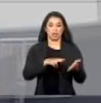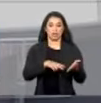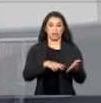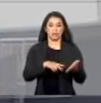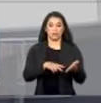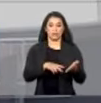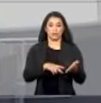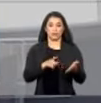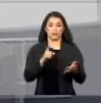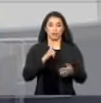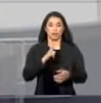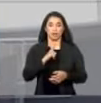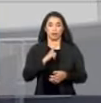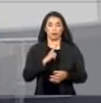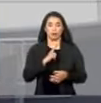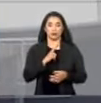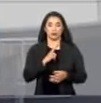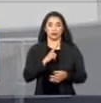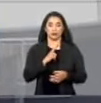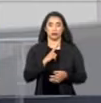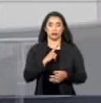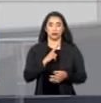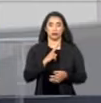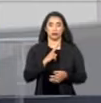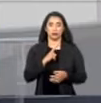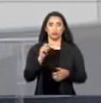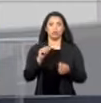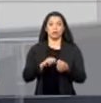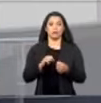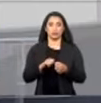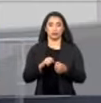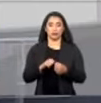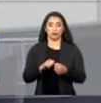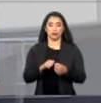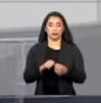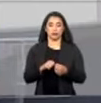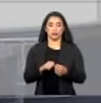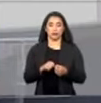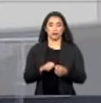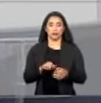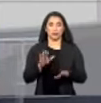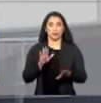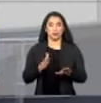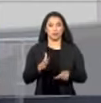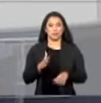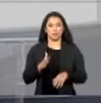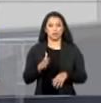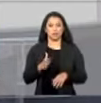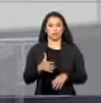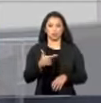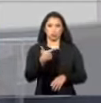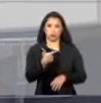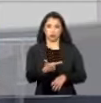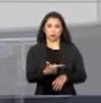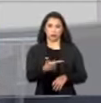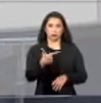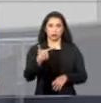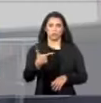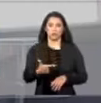Eu tenho aqui como foi construído isso. Foram cerca de